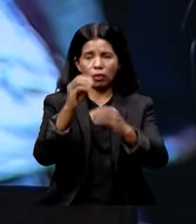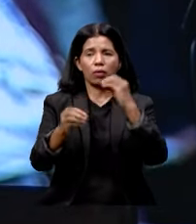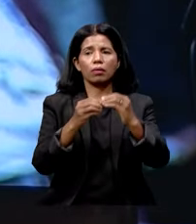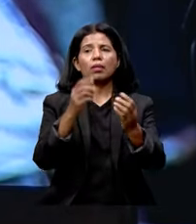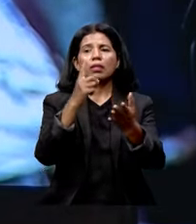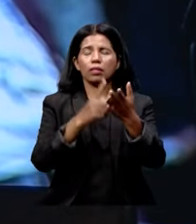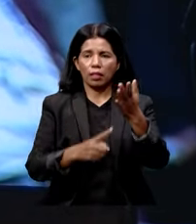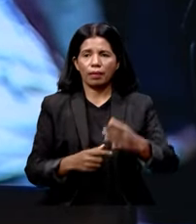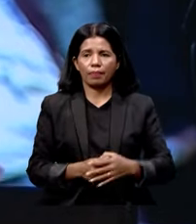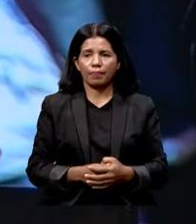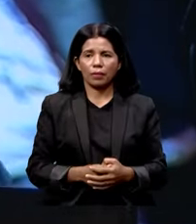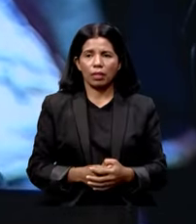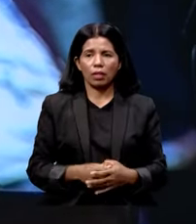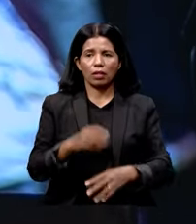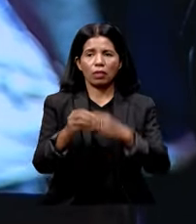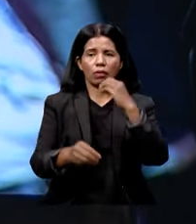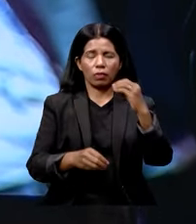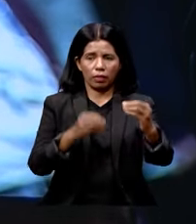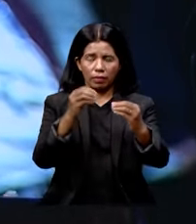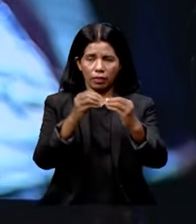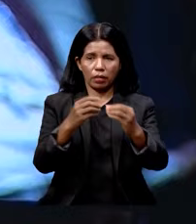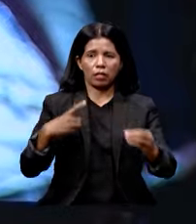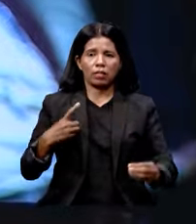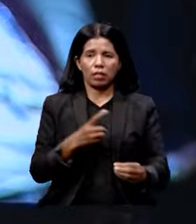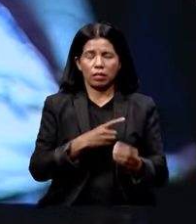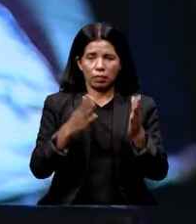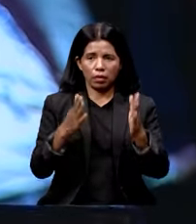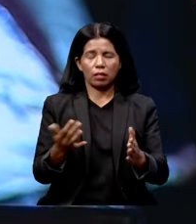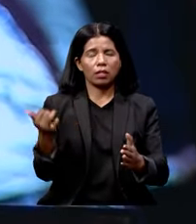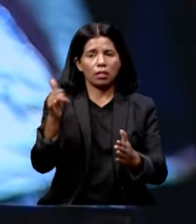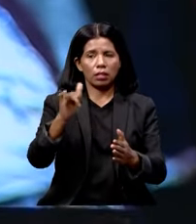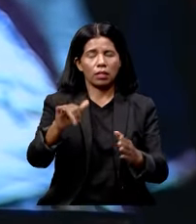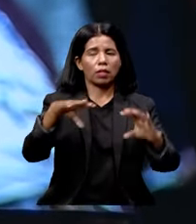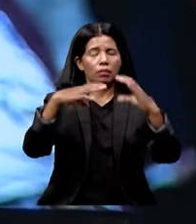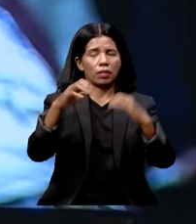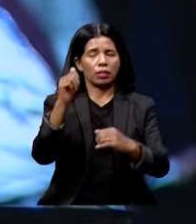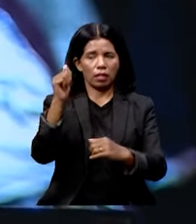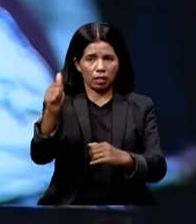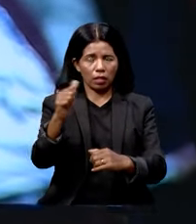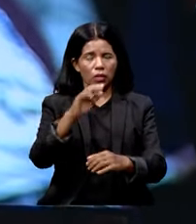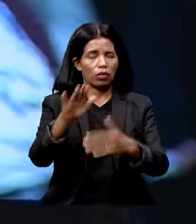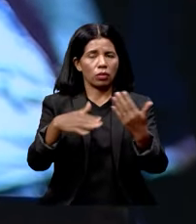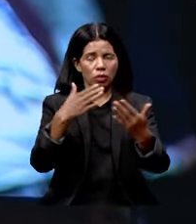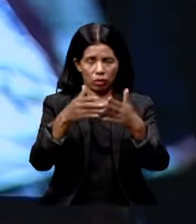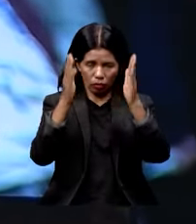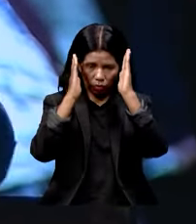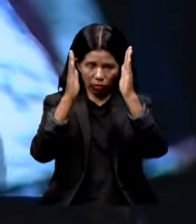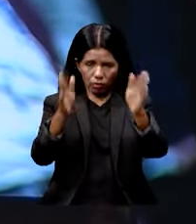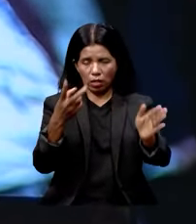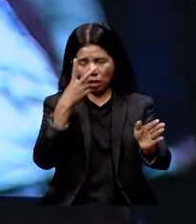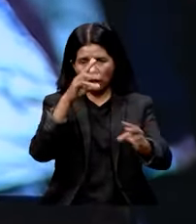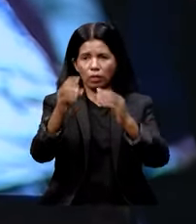saída, significa que tá, deputado Cira e comissão A, né, convencido tu queda, só